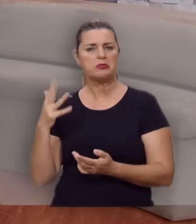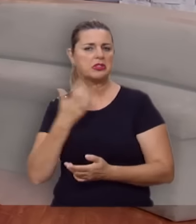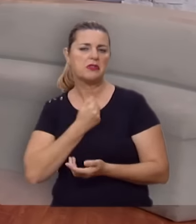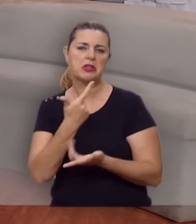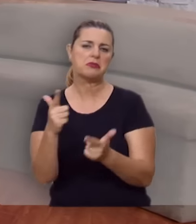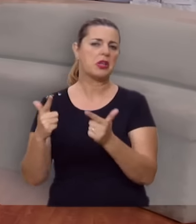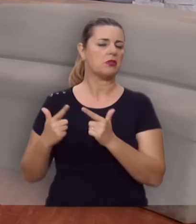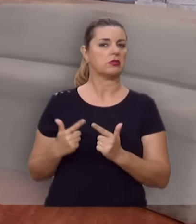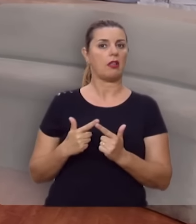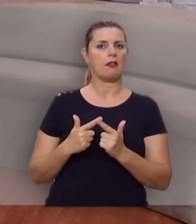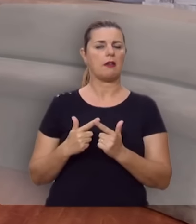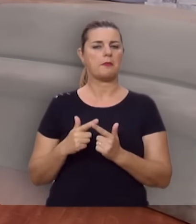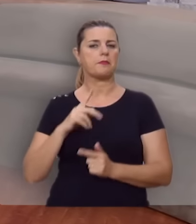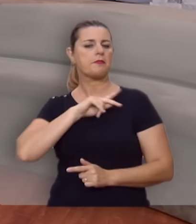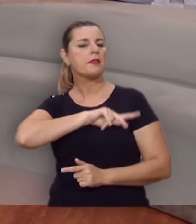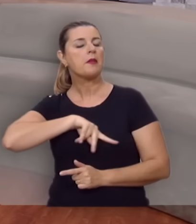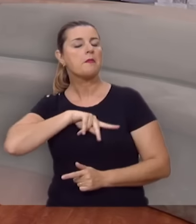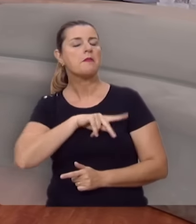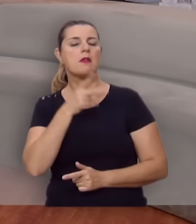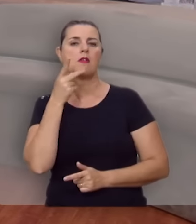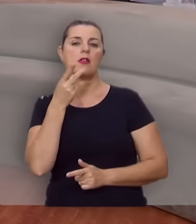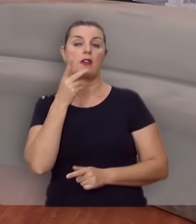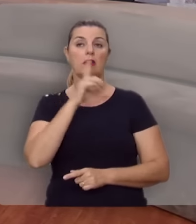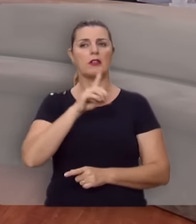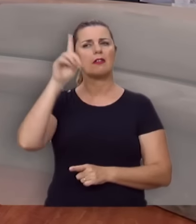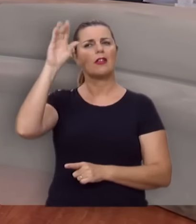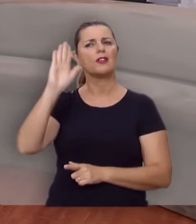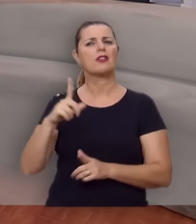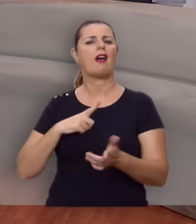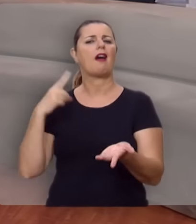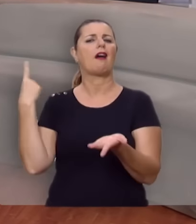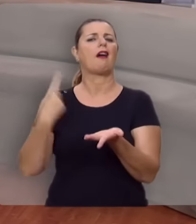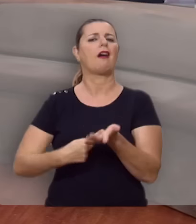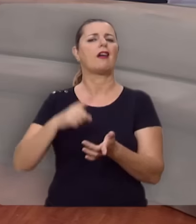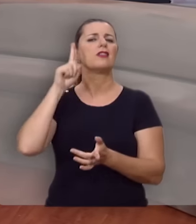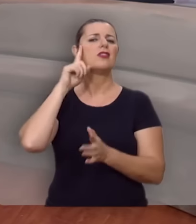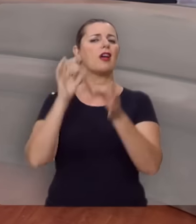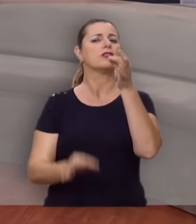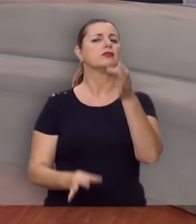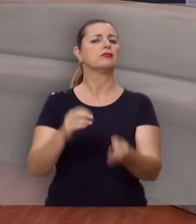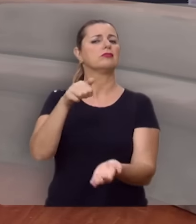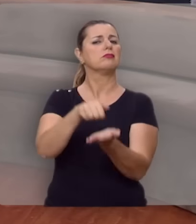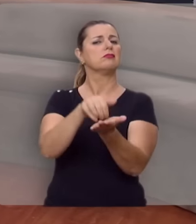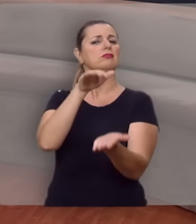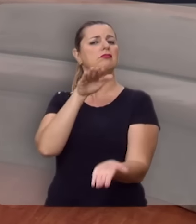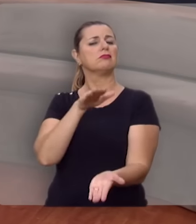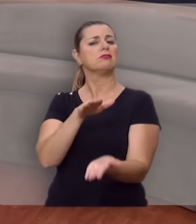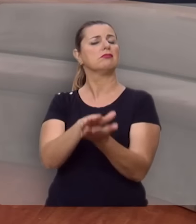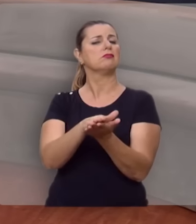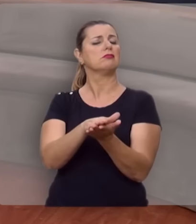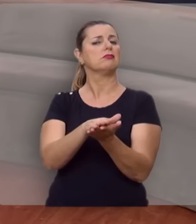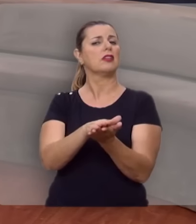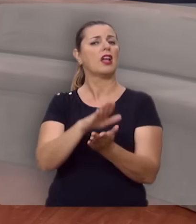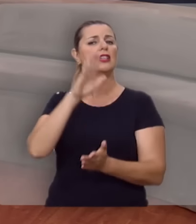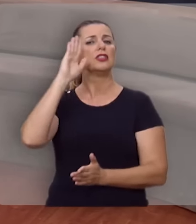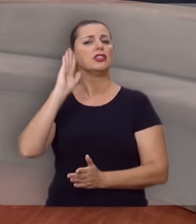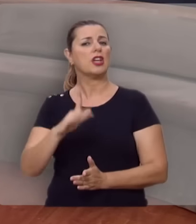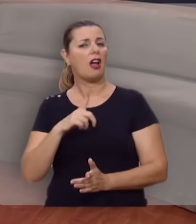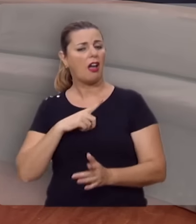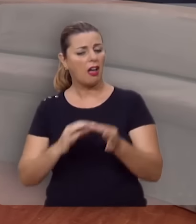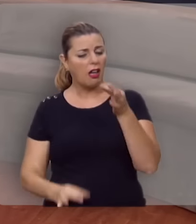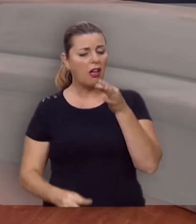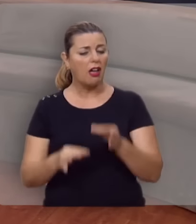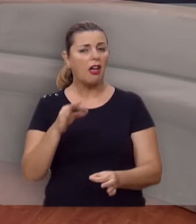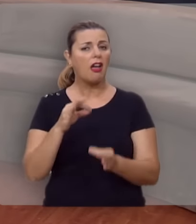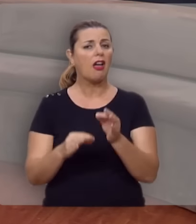religiosidade. E Paulo argumenta que Deus já estabeleceu o dia do juízo. Deus já escalou e estabeleceu o juiz que